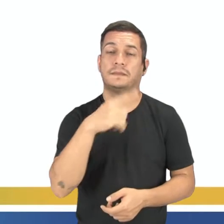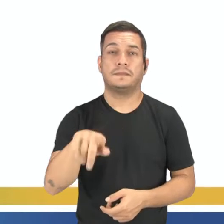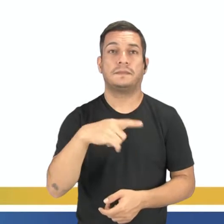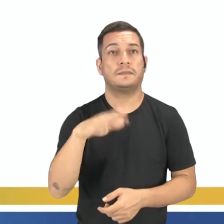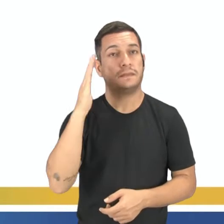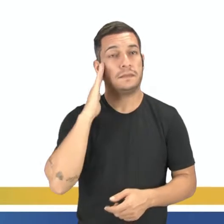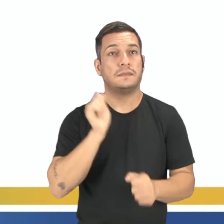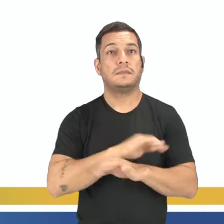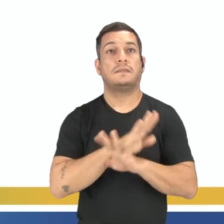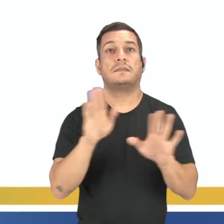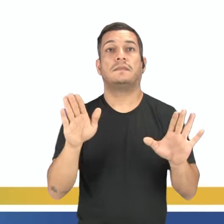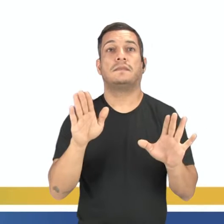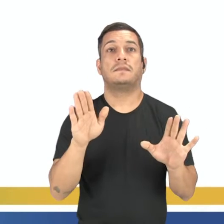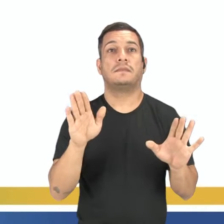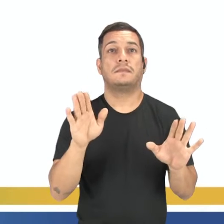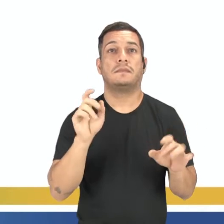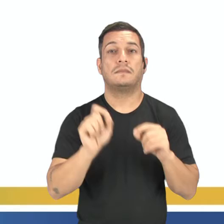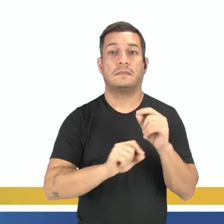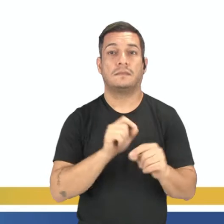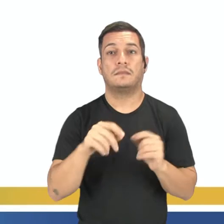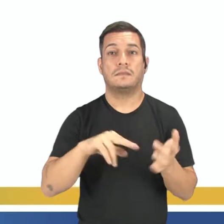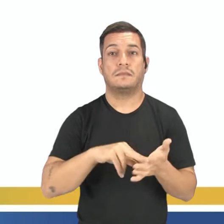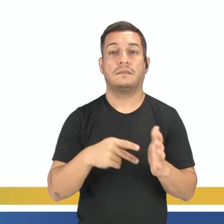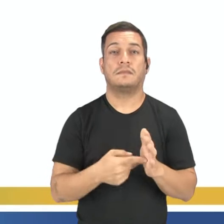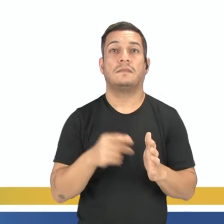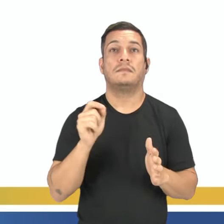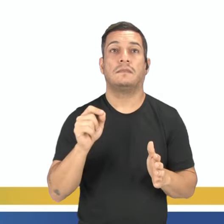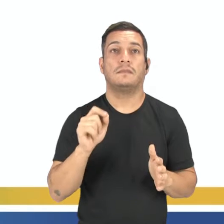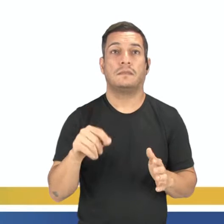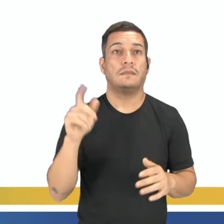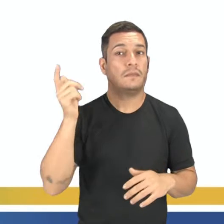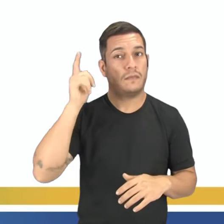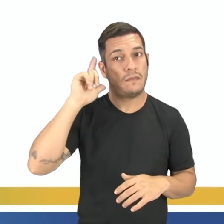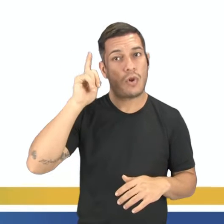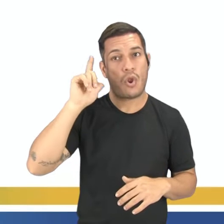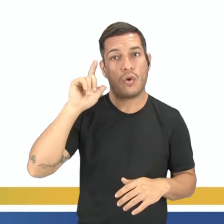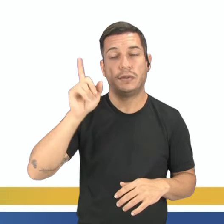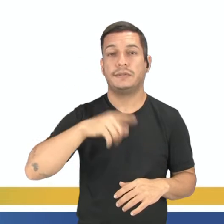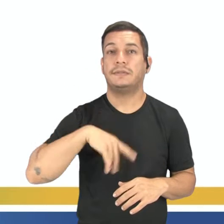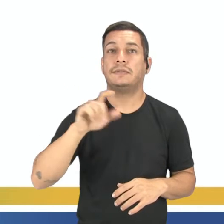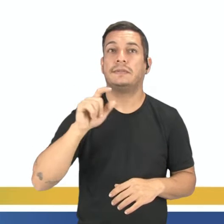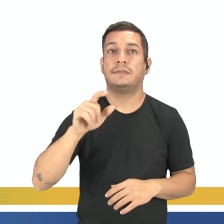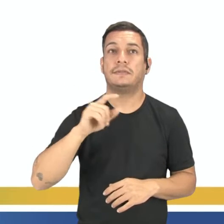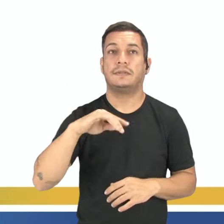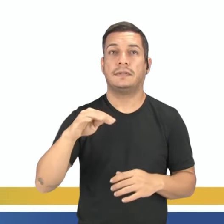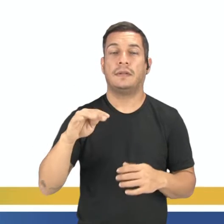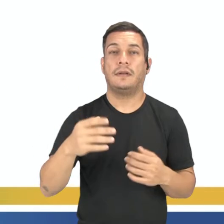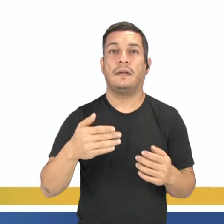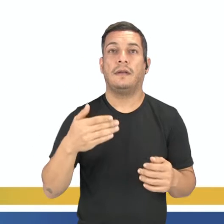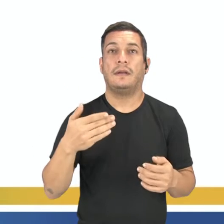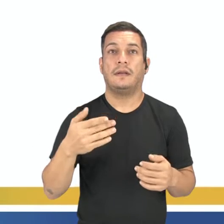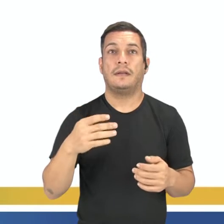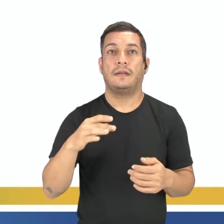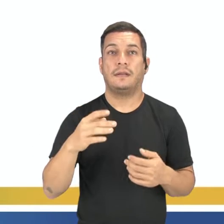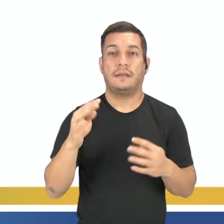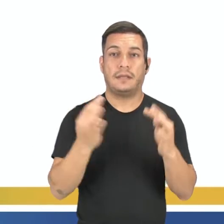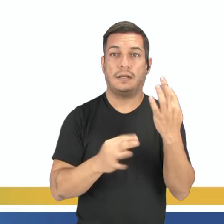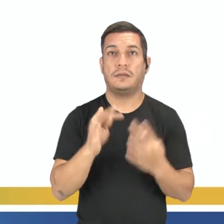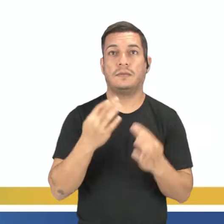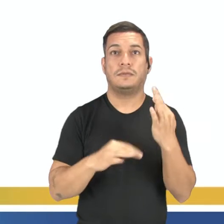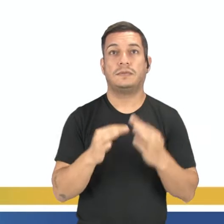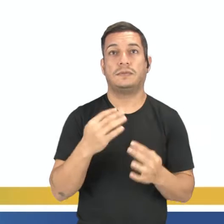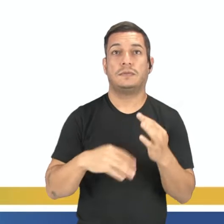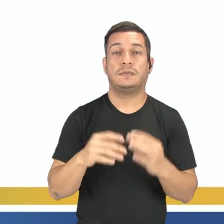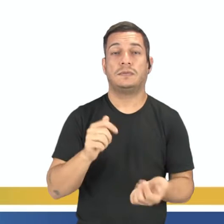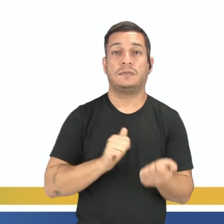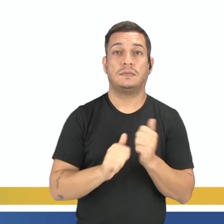vocês entenderem mais ativamente o que significa dizer essa lógica da interferência da tecnologia nos esportes de rendimento. Eu trouxe para